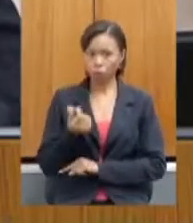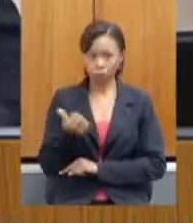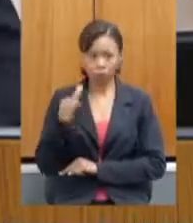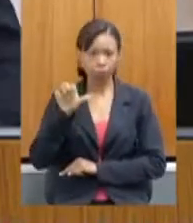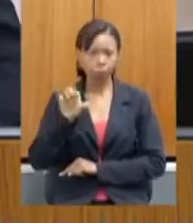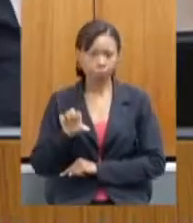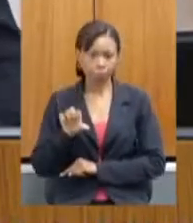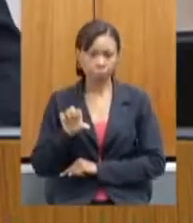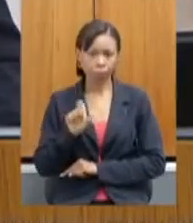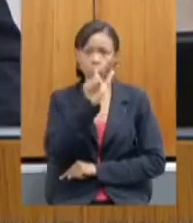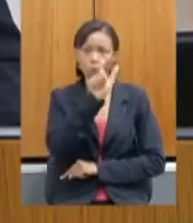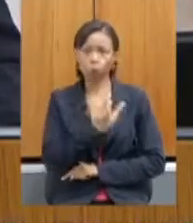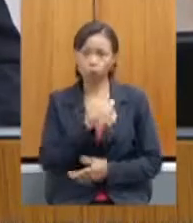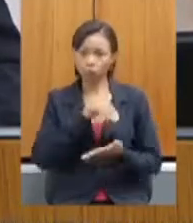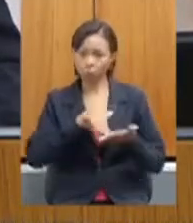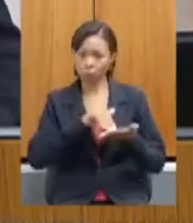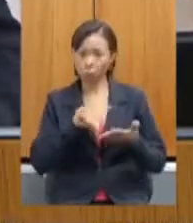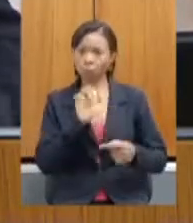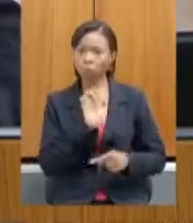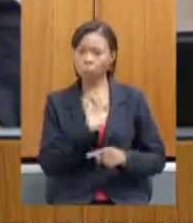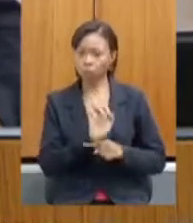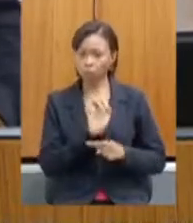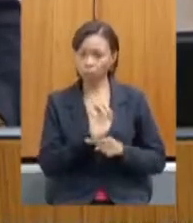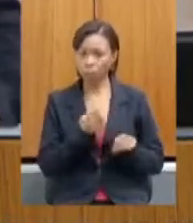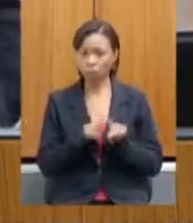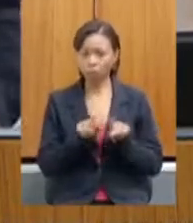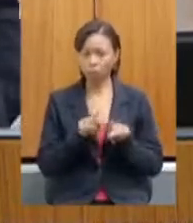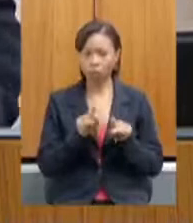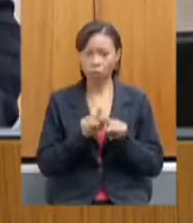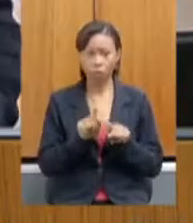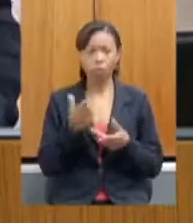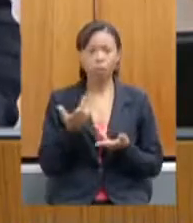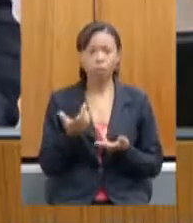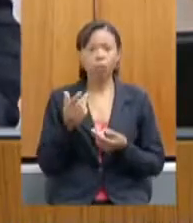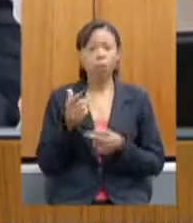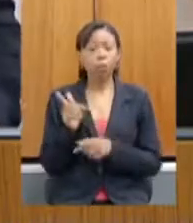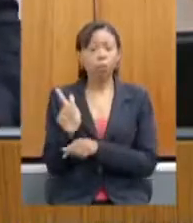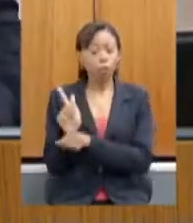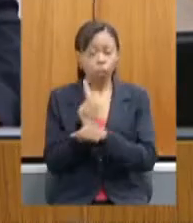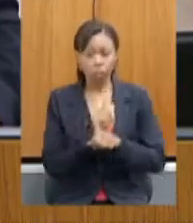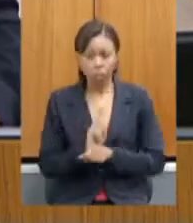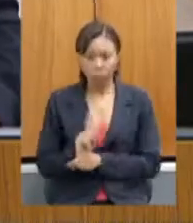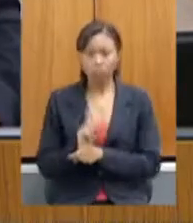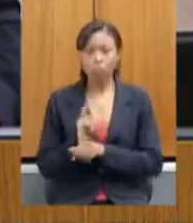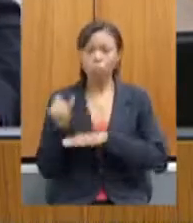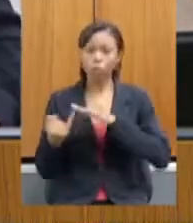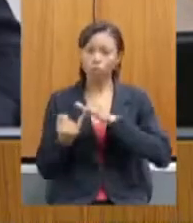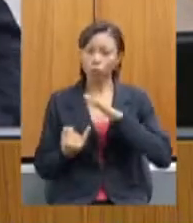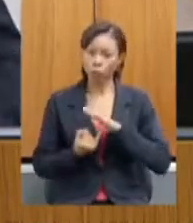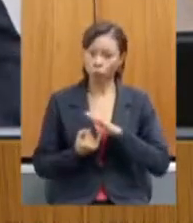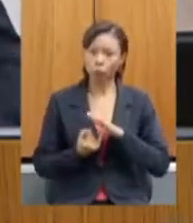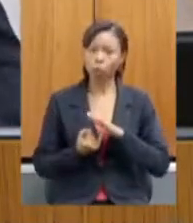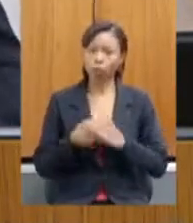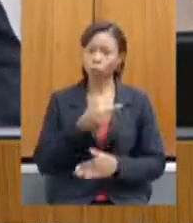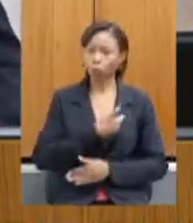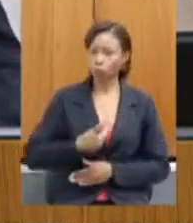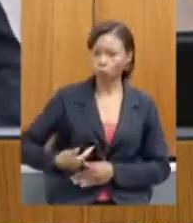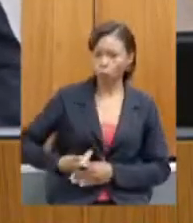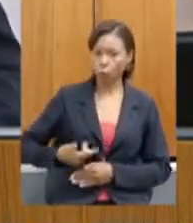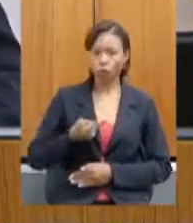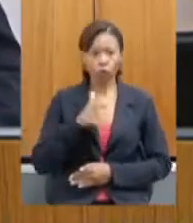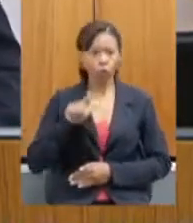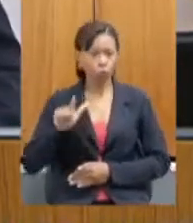os secretários de Estado e dirigentes de entidades na administração direta e indireta, devem comparecer